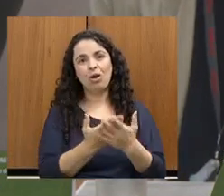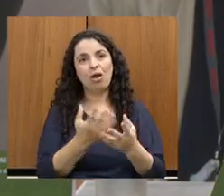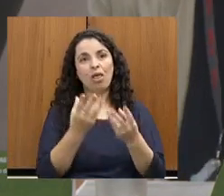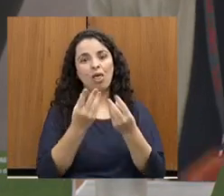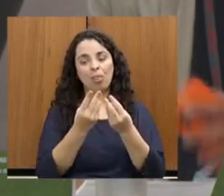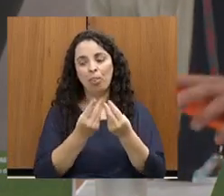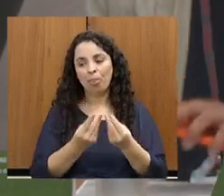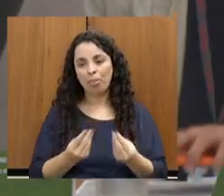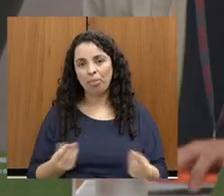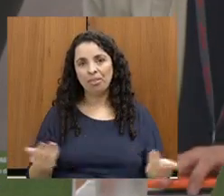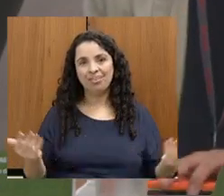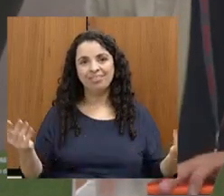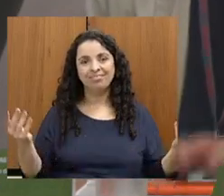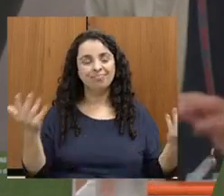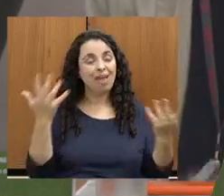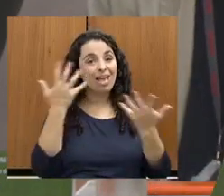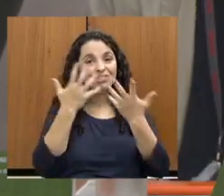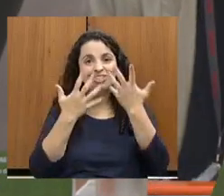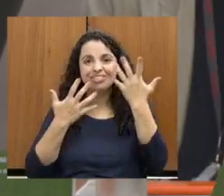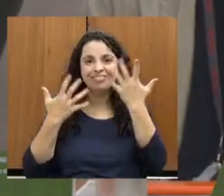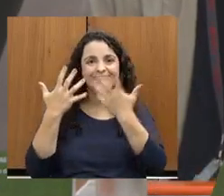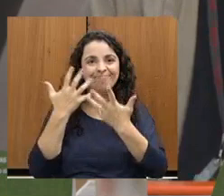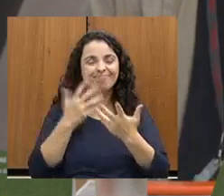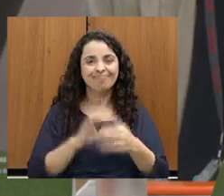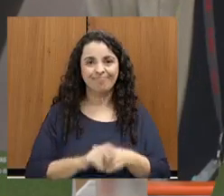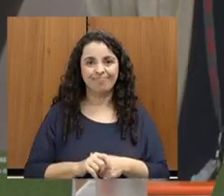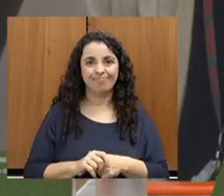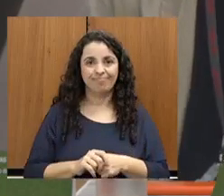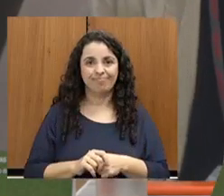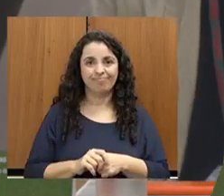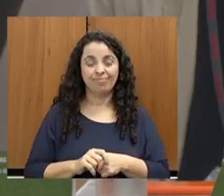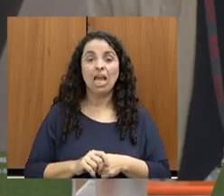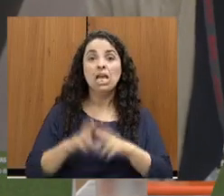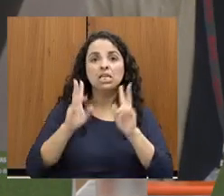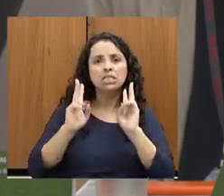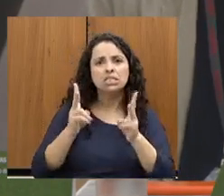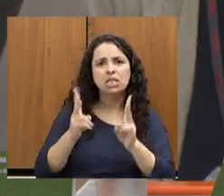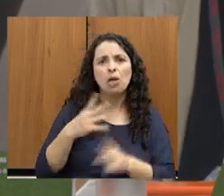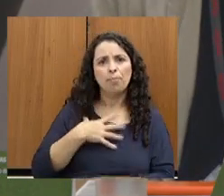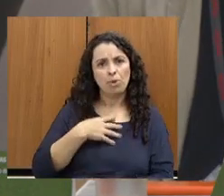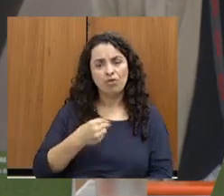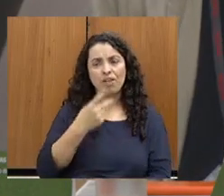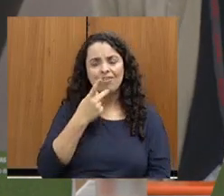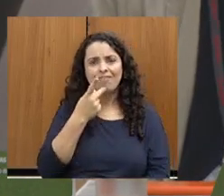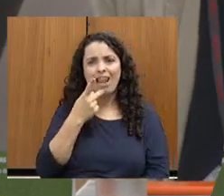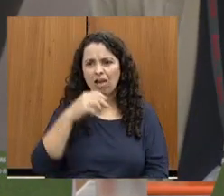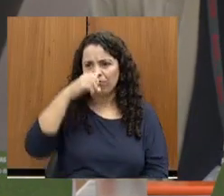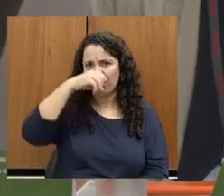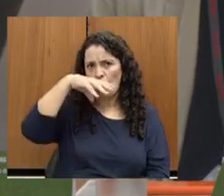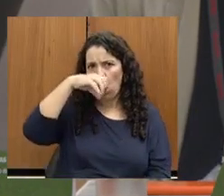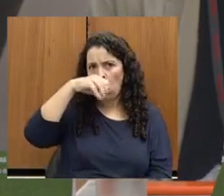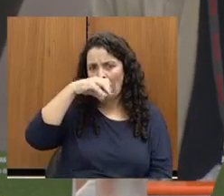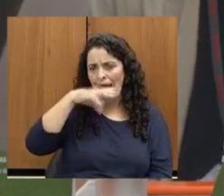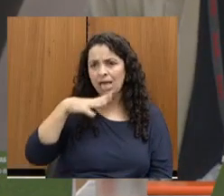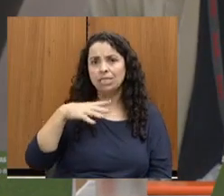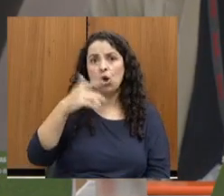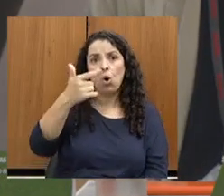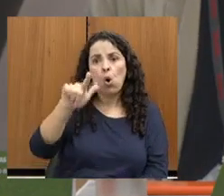sempre que meu filho relatava algum abuso por colegas que o consideravam diferente,